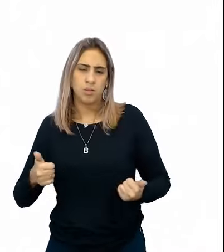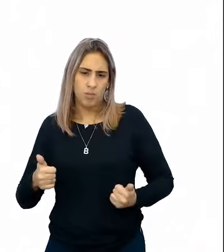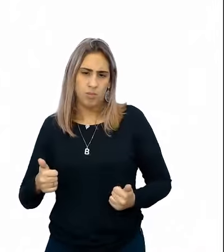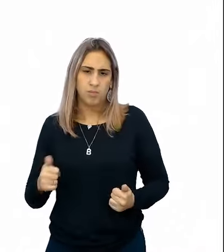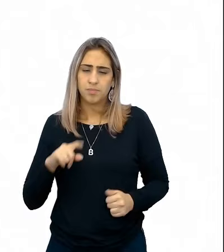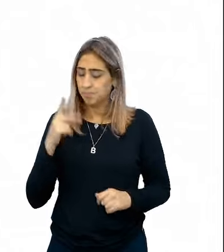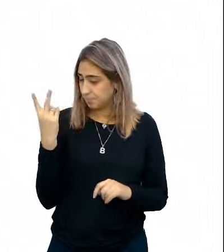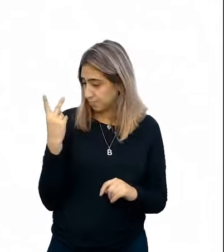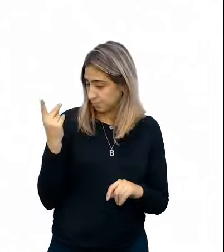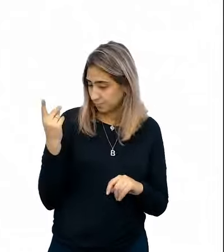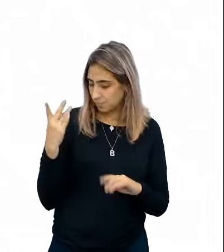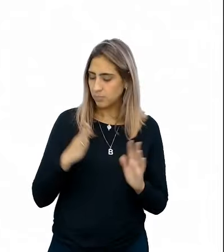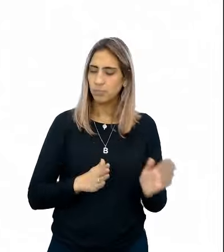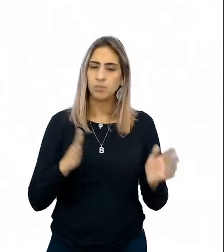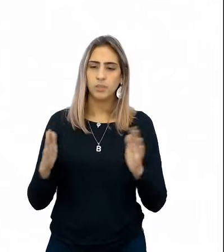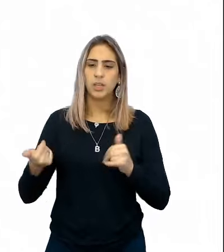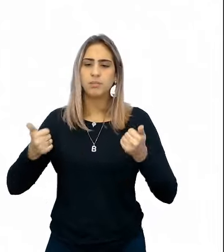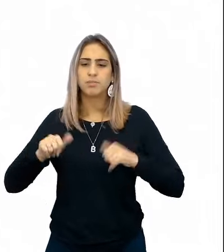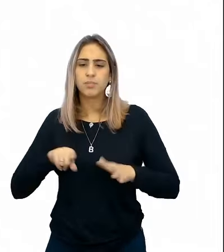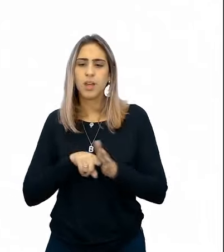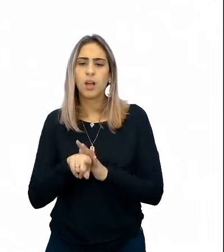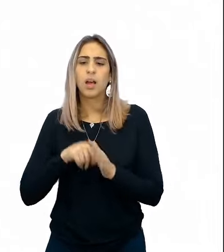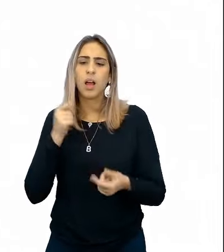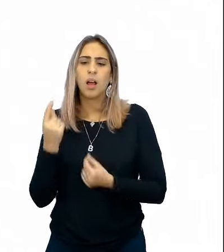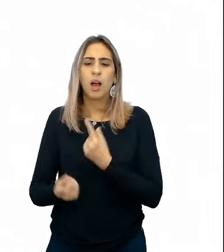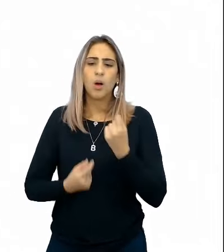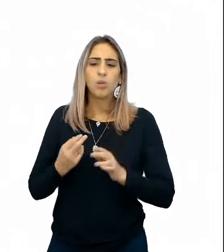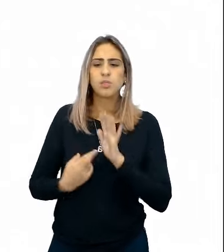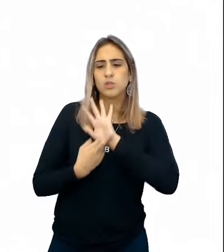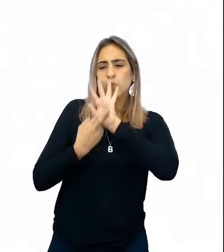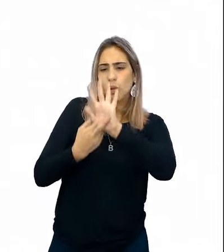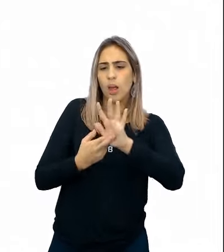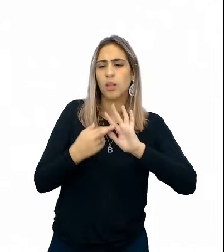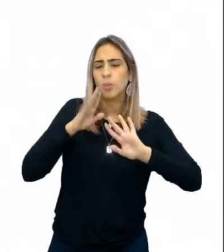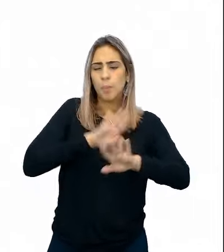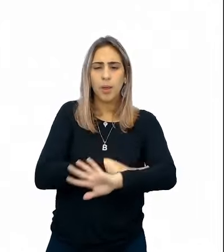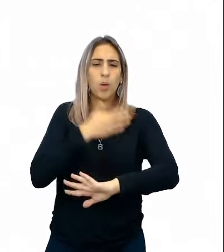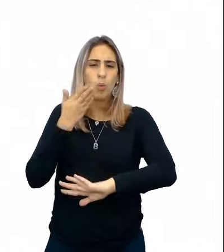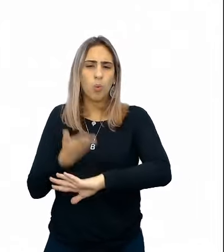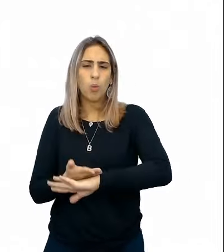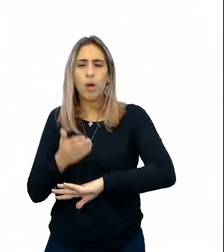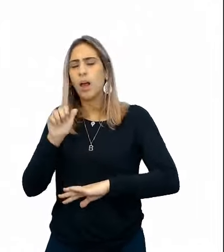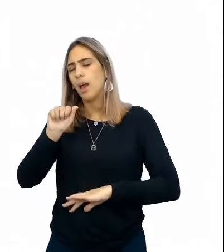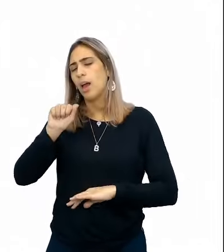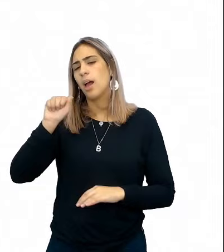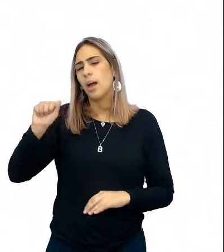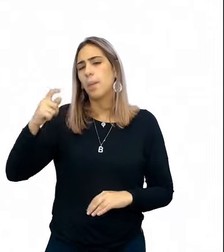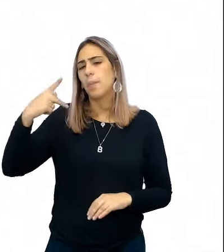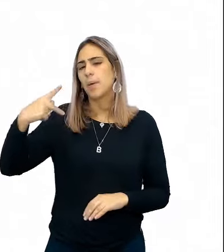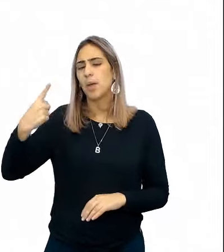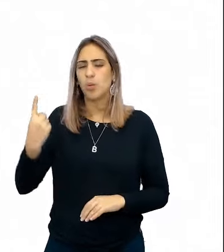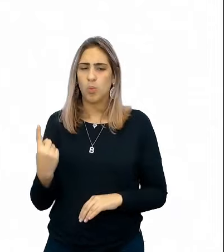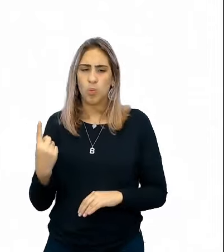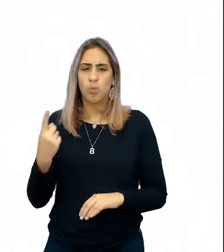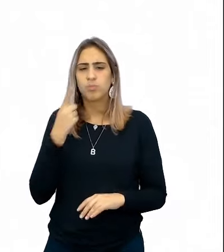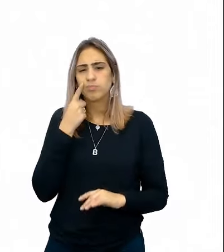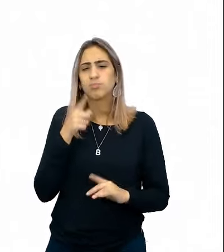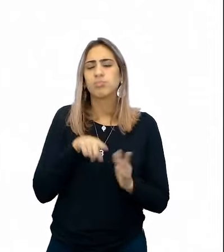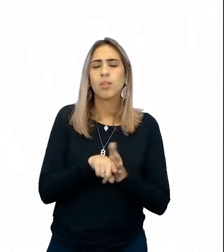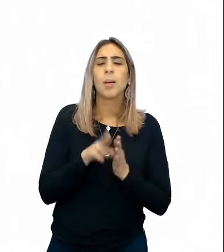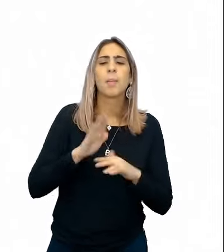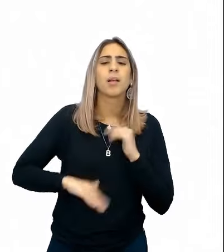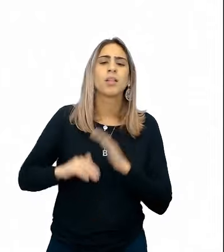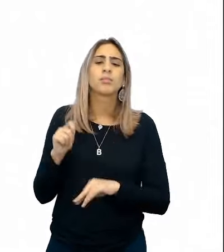No segundo momento, analisaremos alguns resultados da AP1 para levantar quais as habilidades que merecem